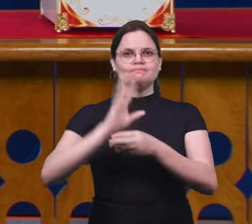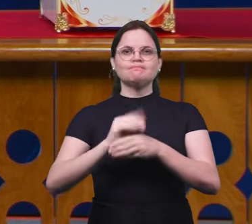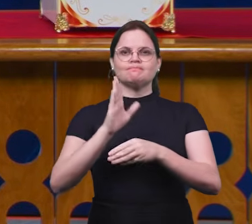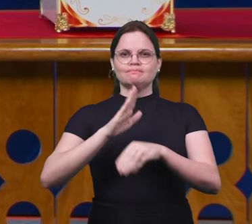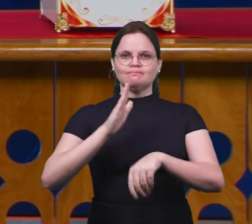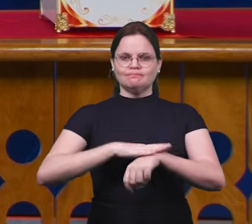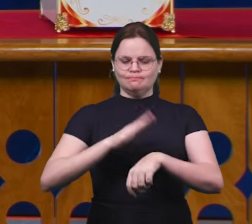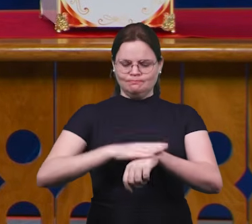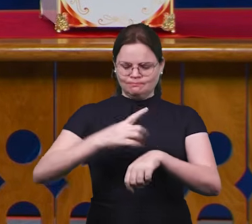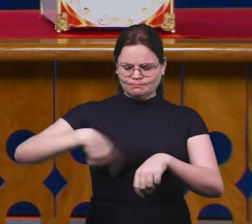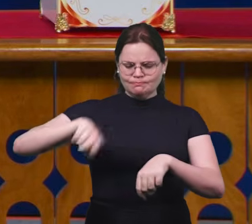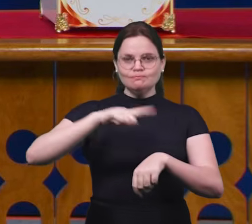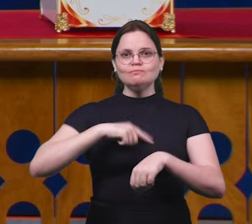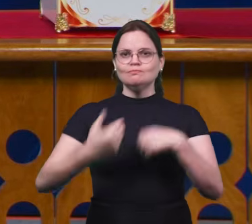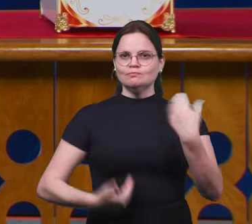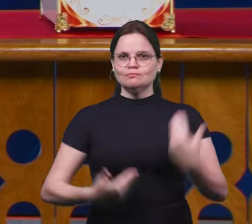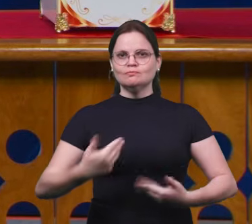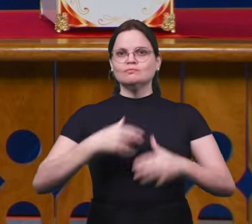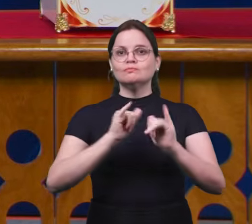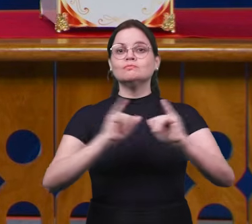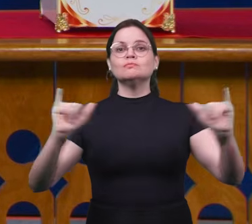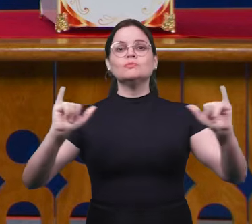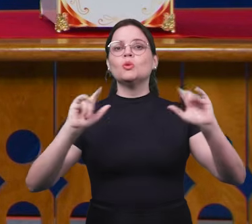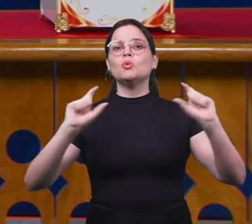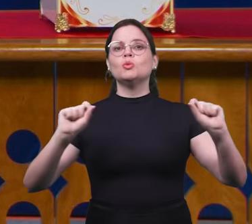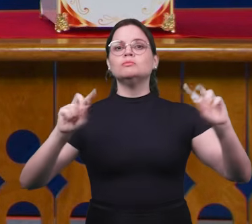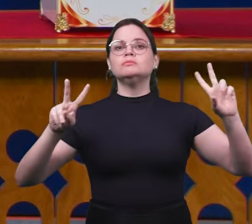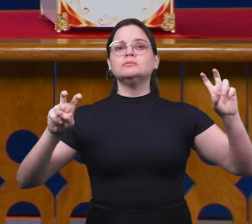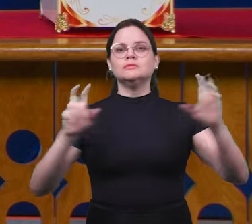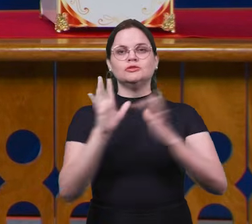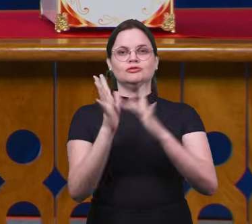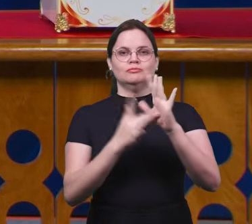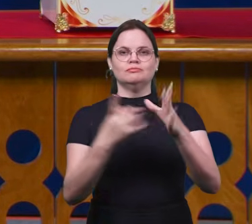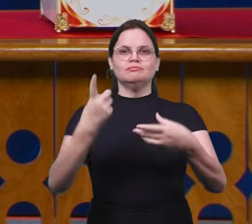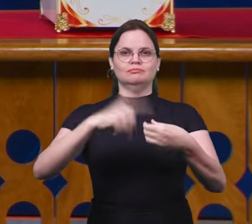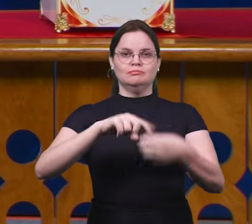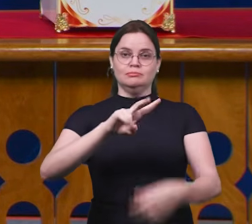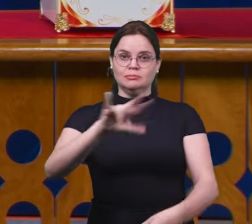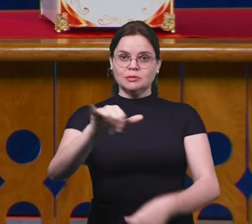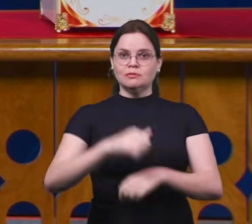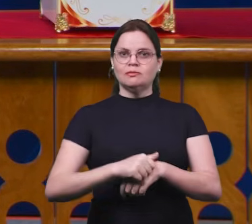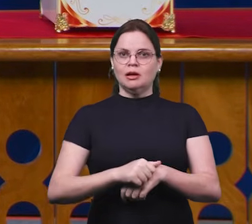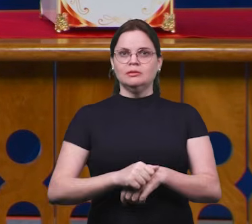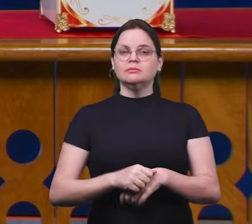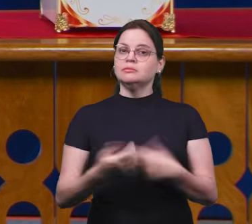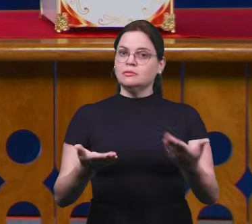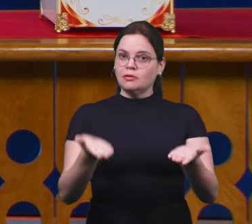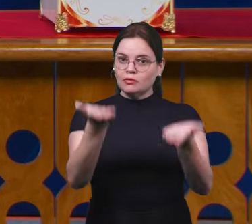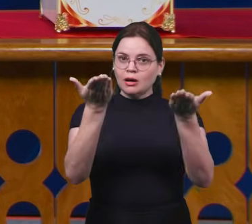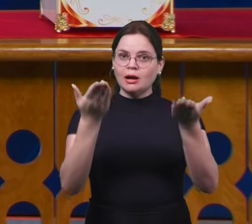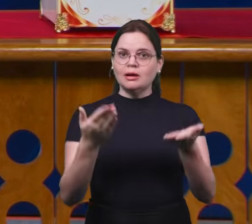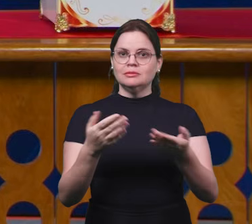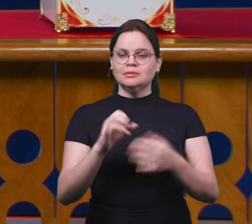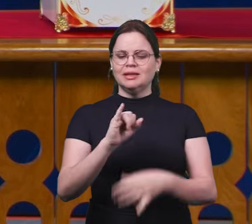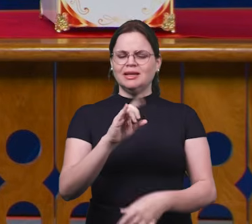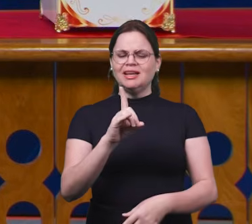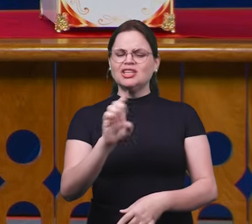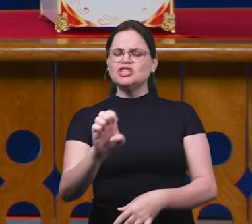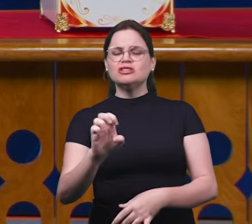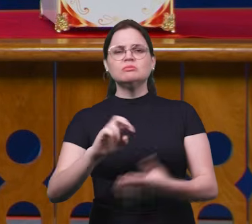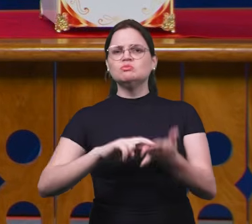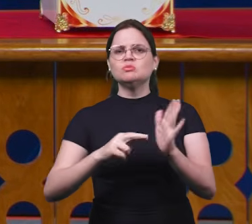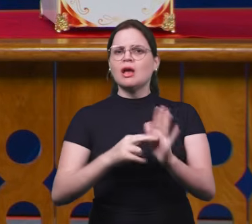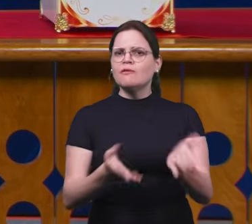tem uma mensagem para o mundo. Jesus vai voltar. Ide. E esse ide é